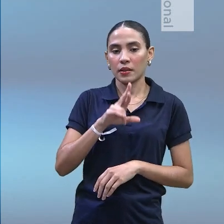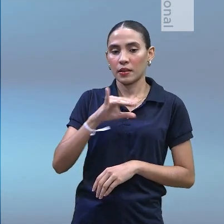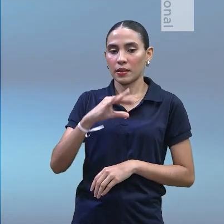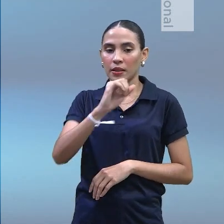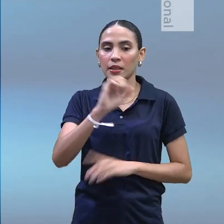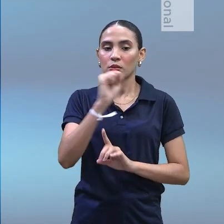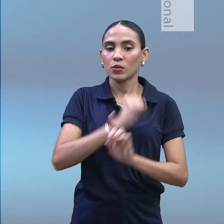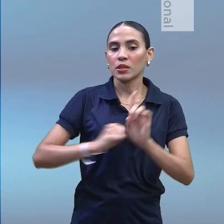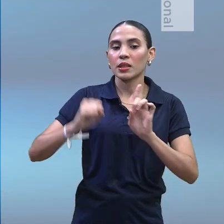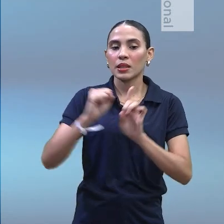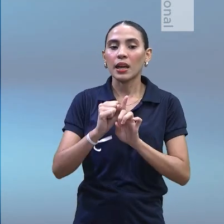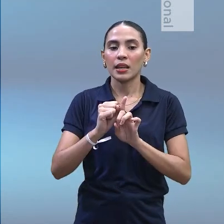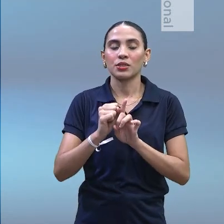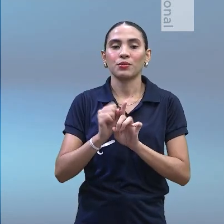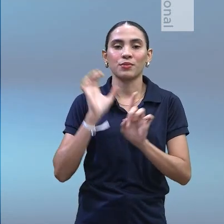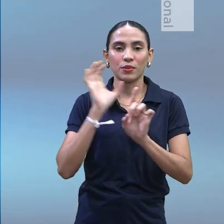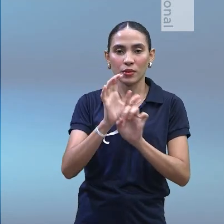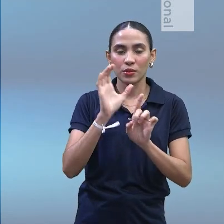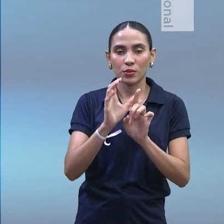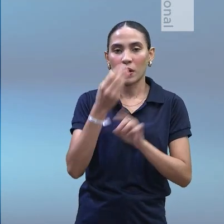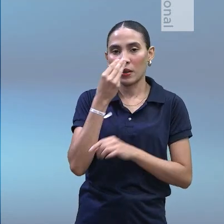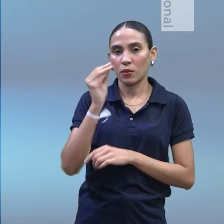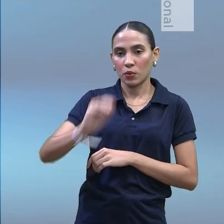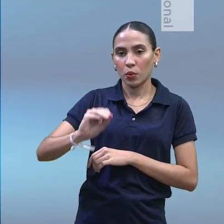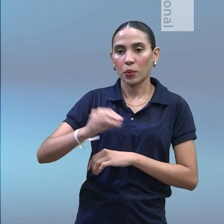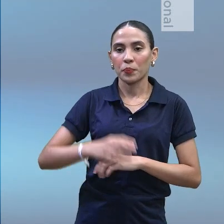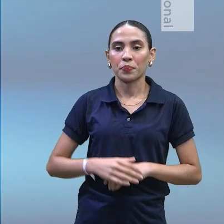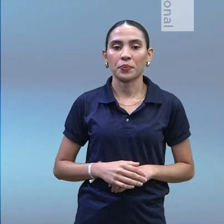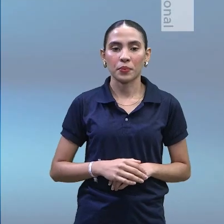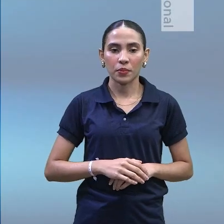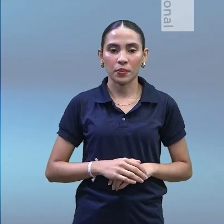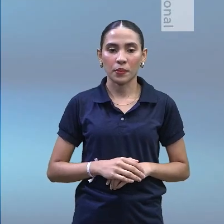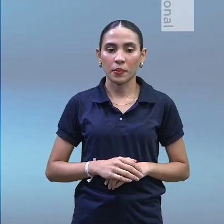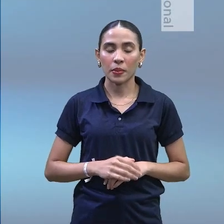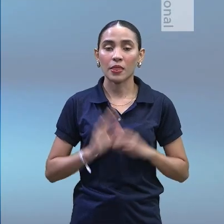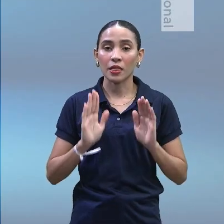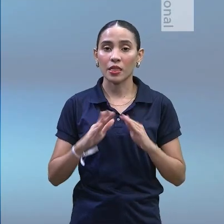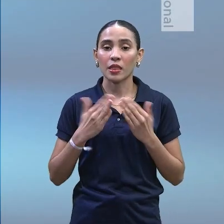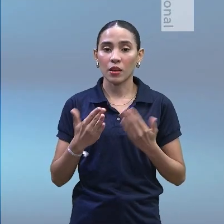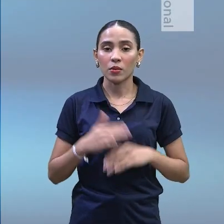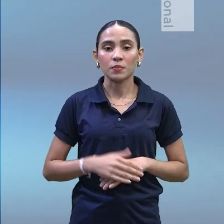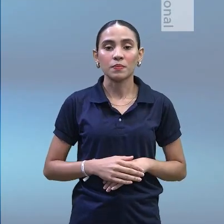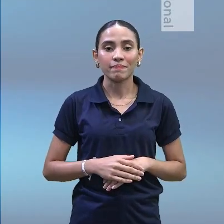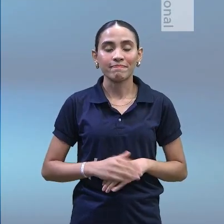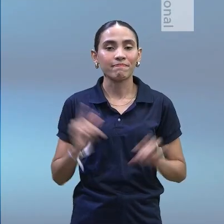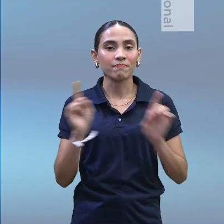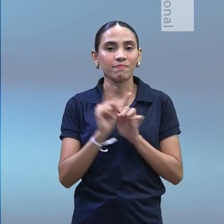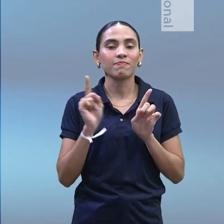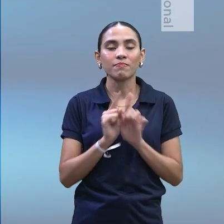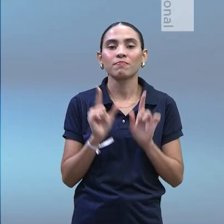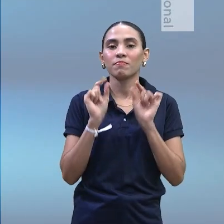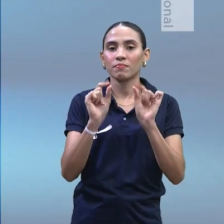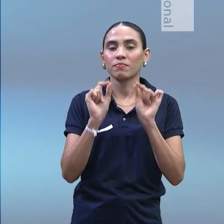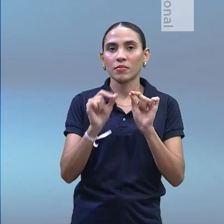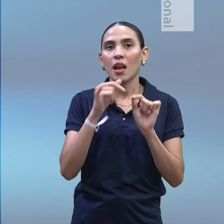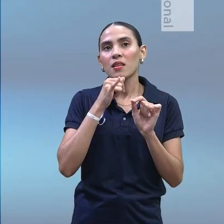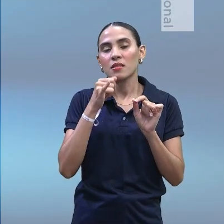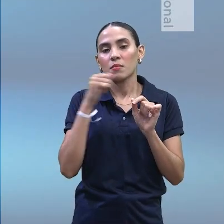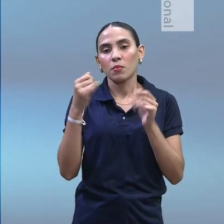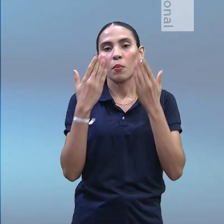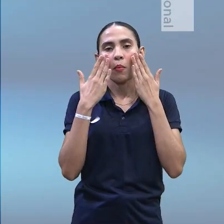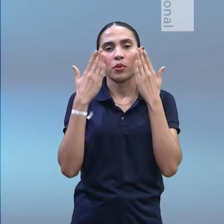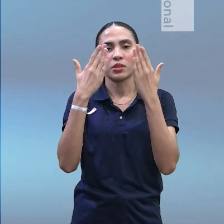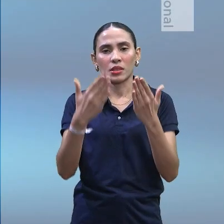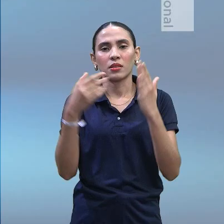da sociedade que a corrompeu e ignorou. Então, aí ele está fazendo o quê? Essa questão mostrando